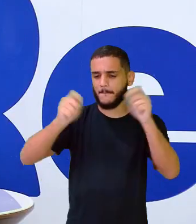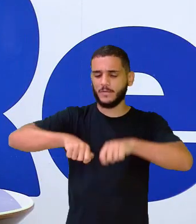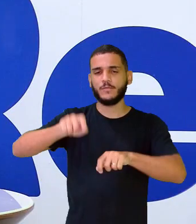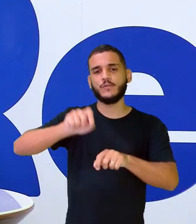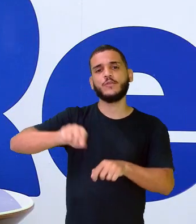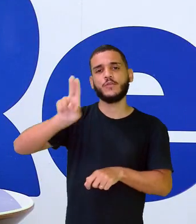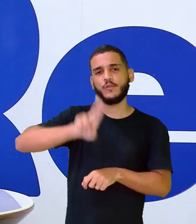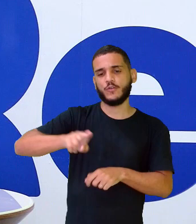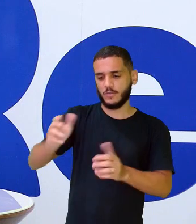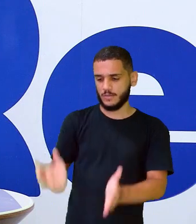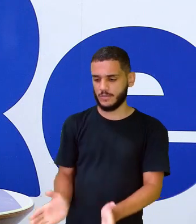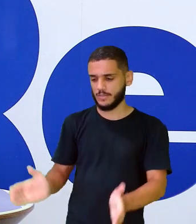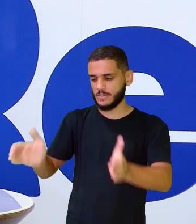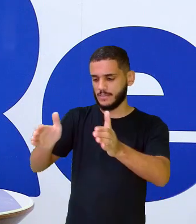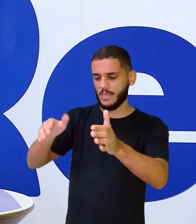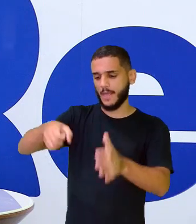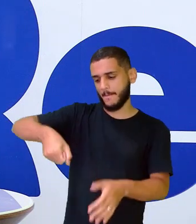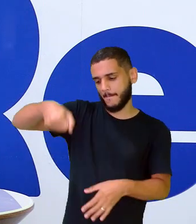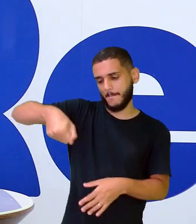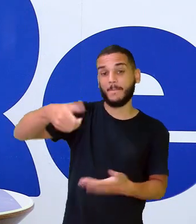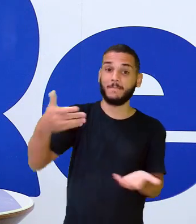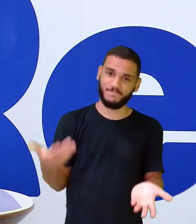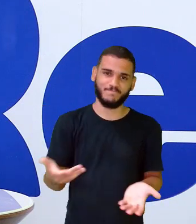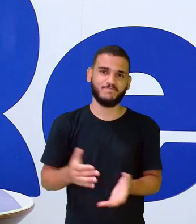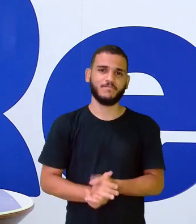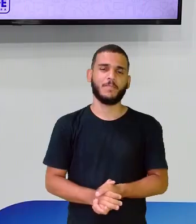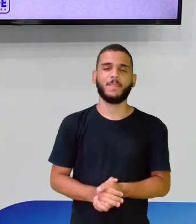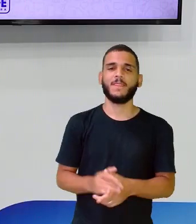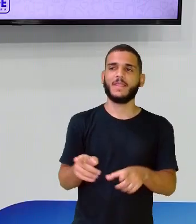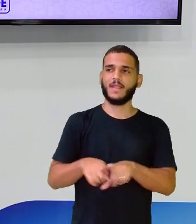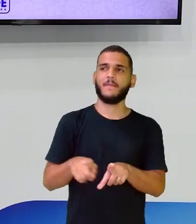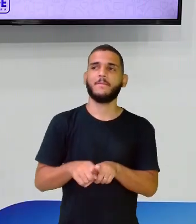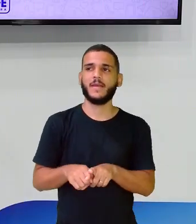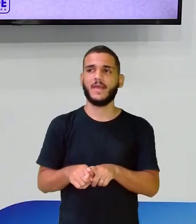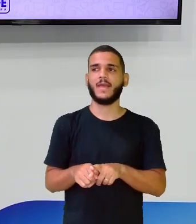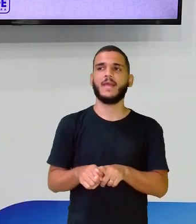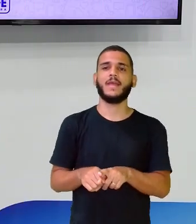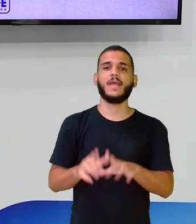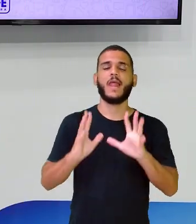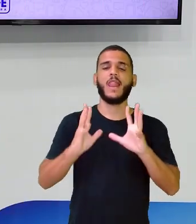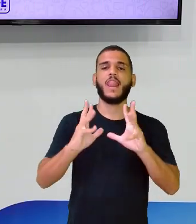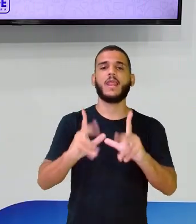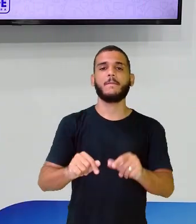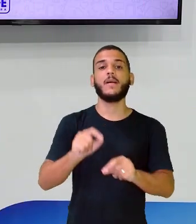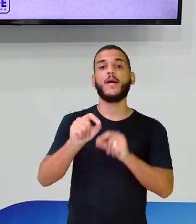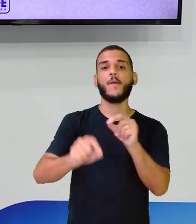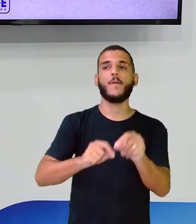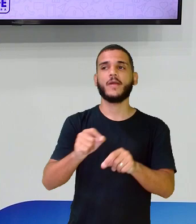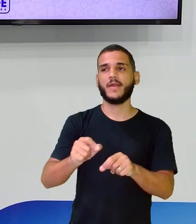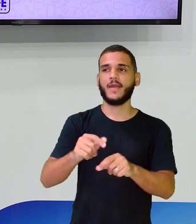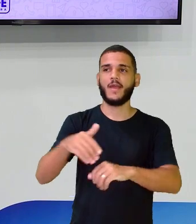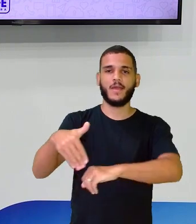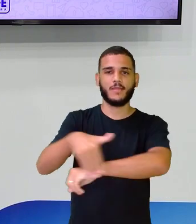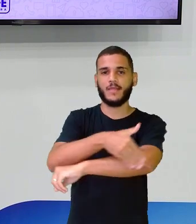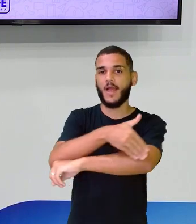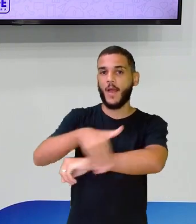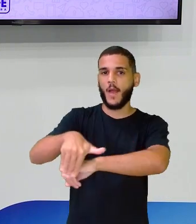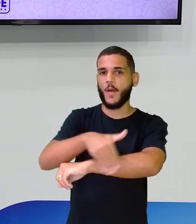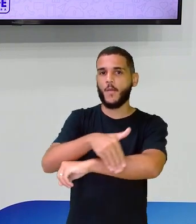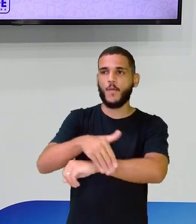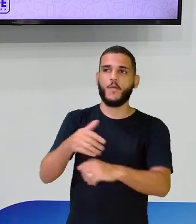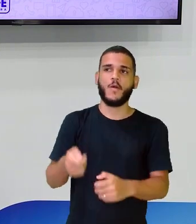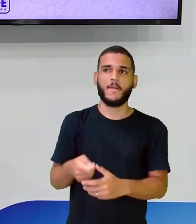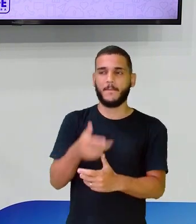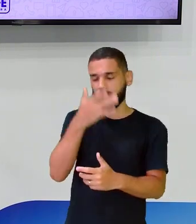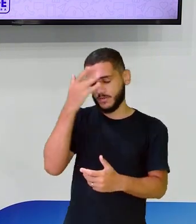usar, lavar calçada. Calçada, professora, ele que é a nossa grande vilã. Quantas vezes eu já vi